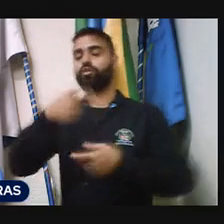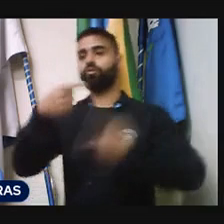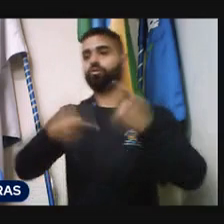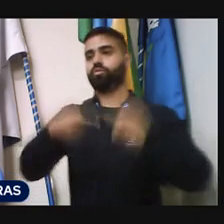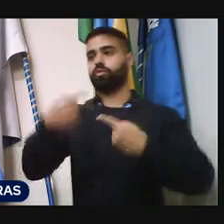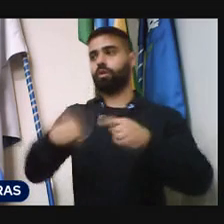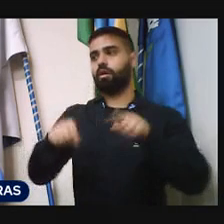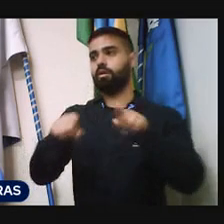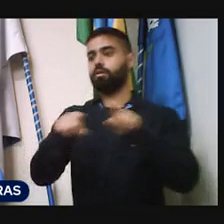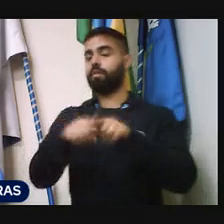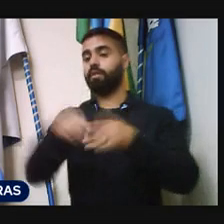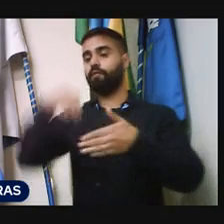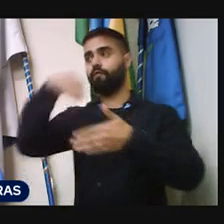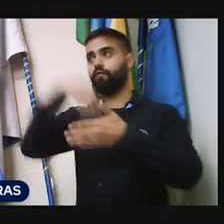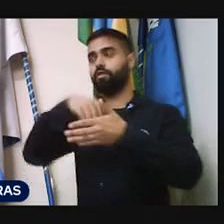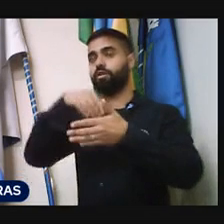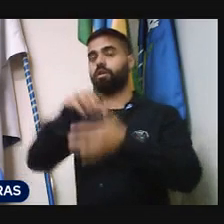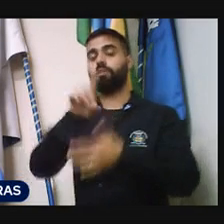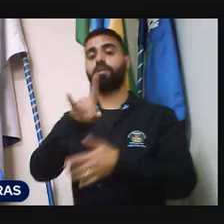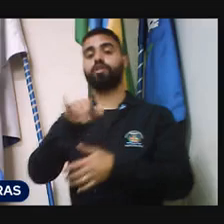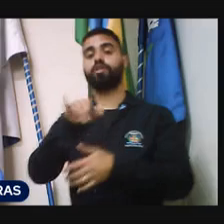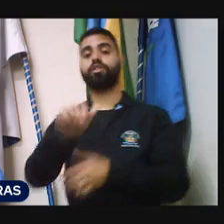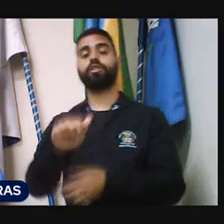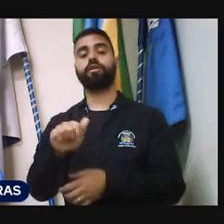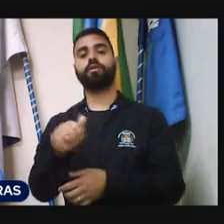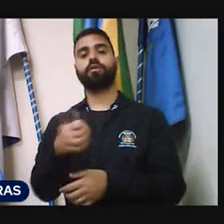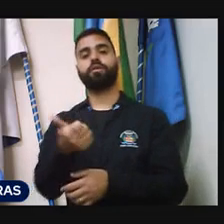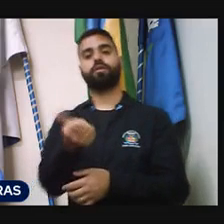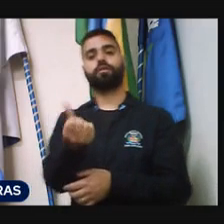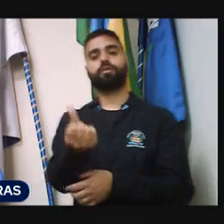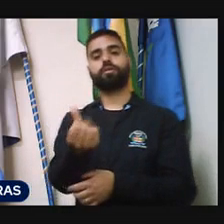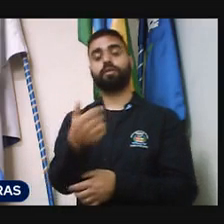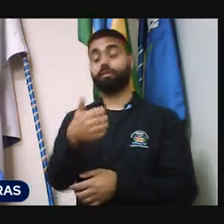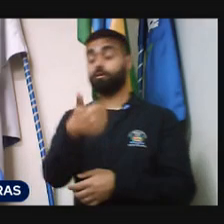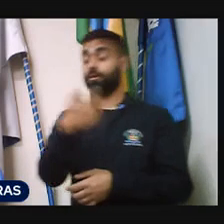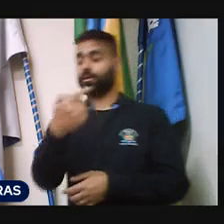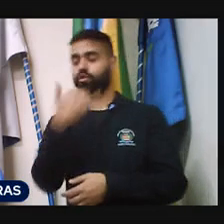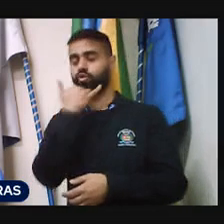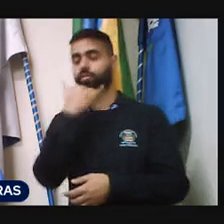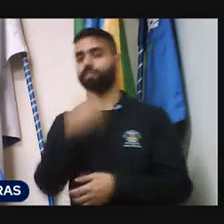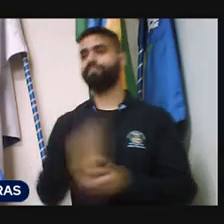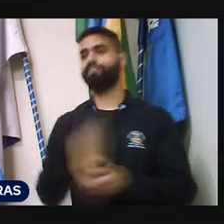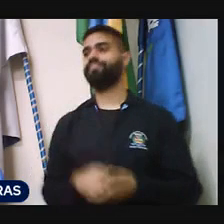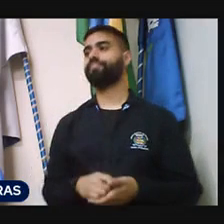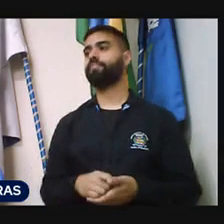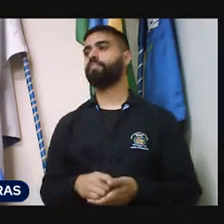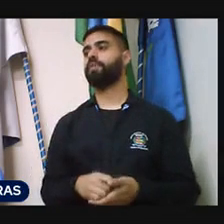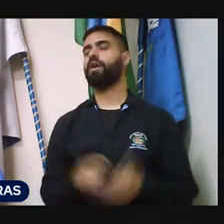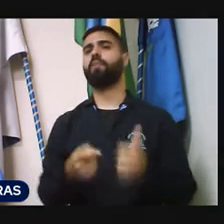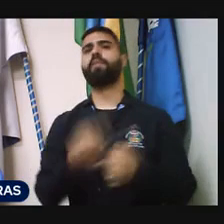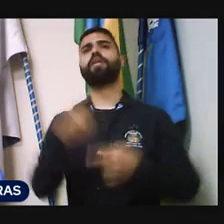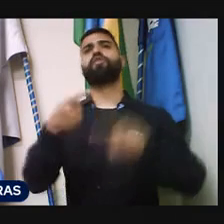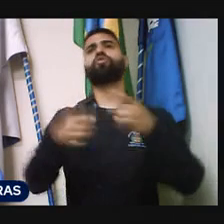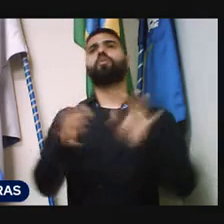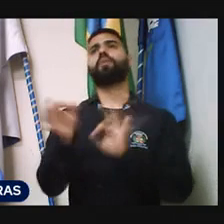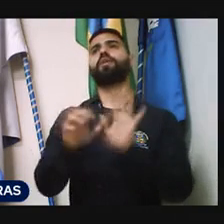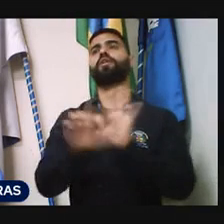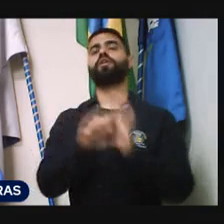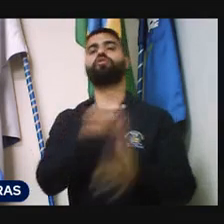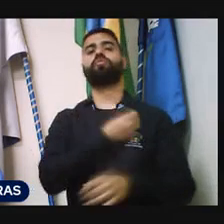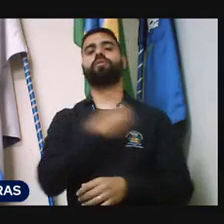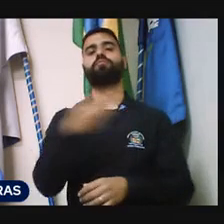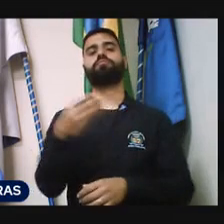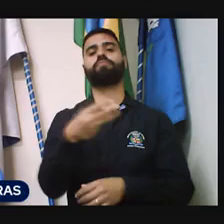discussão e votação para o dia17 primeira discussão para o dia de ordinária